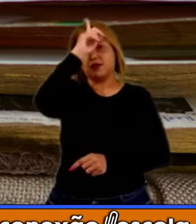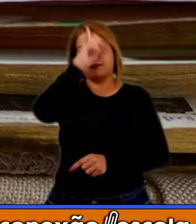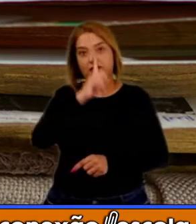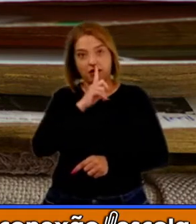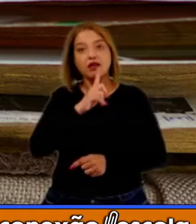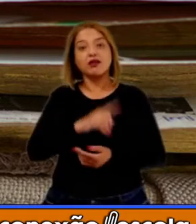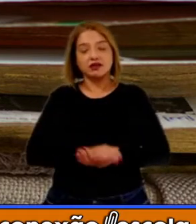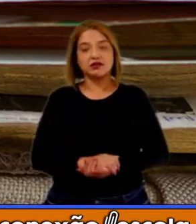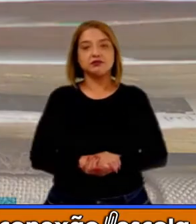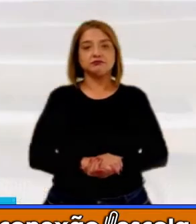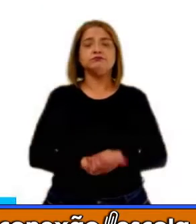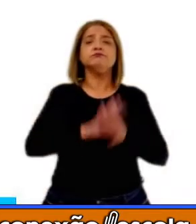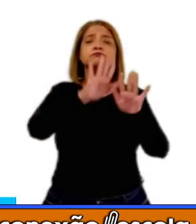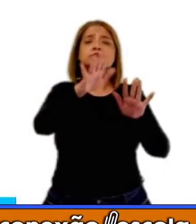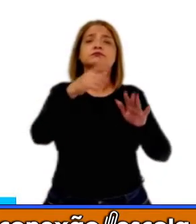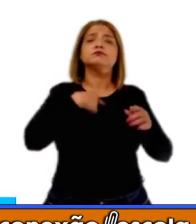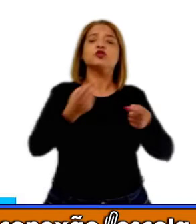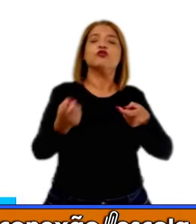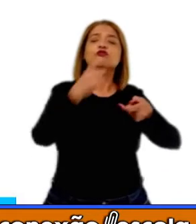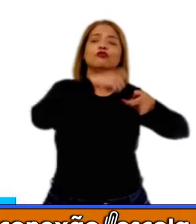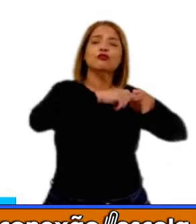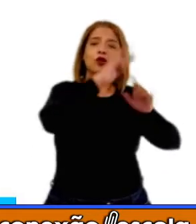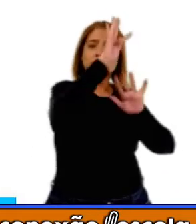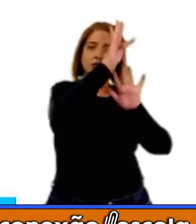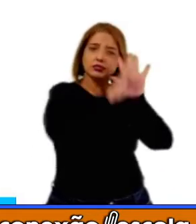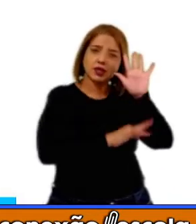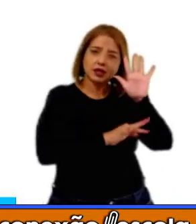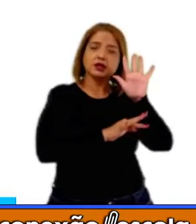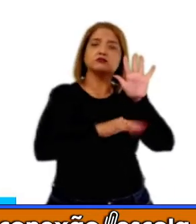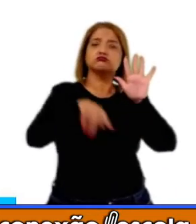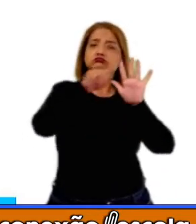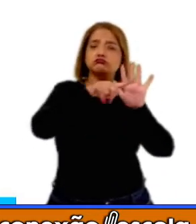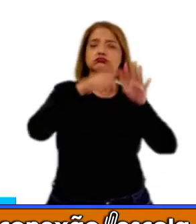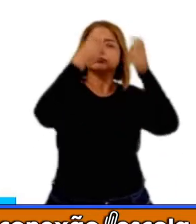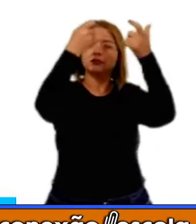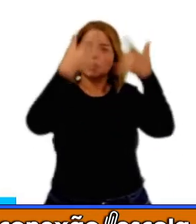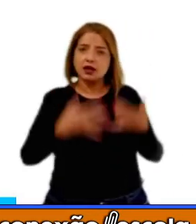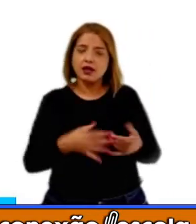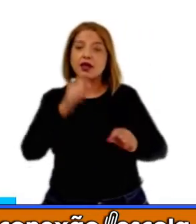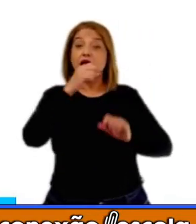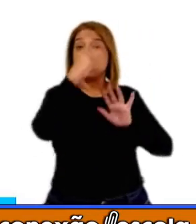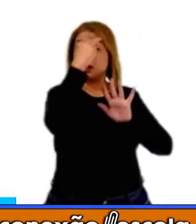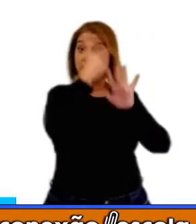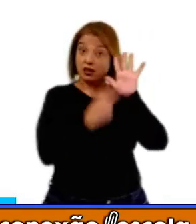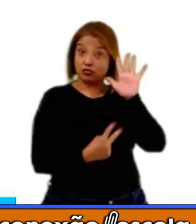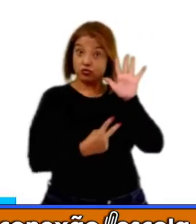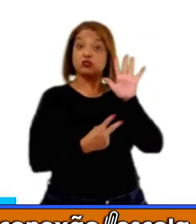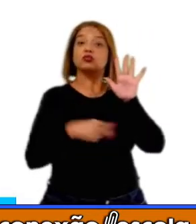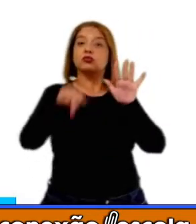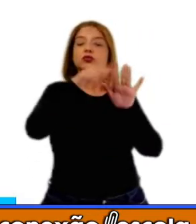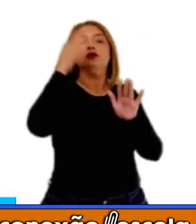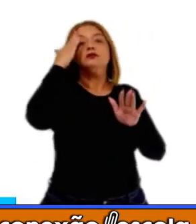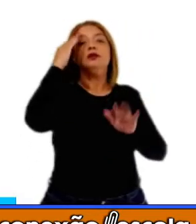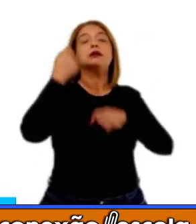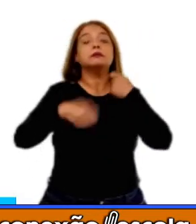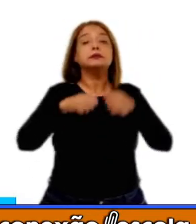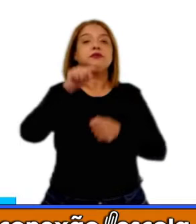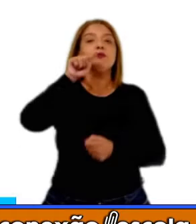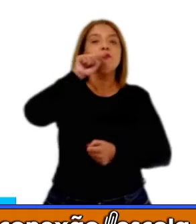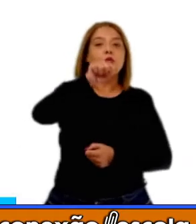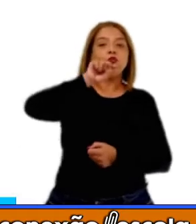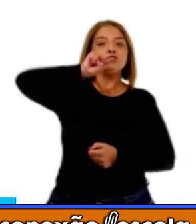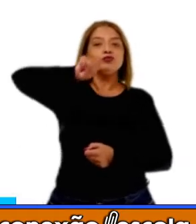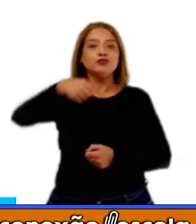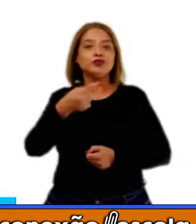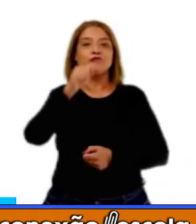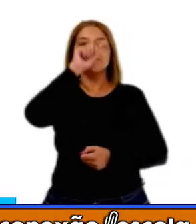gente volta lá no texto, nós observamos, falamos antes sobre a leitura, que nós precisamos da pontuação. A